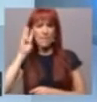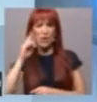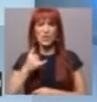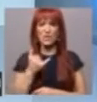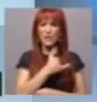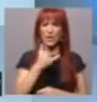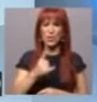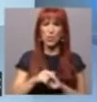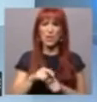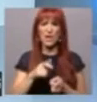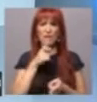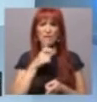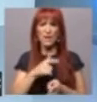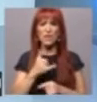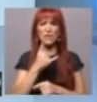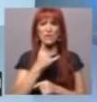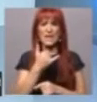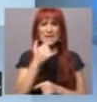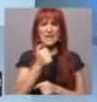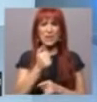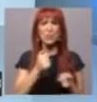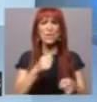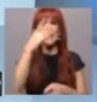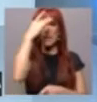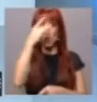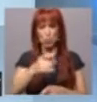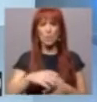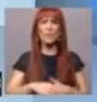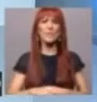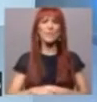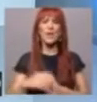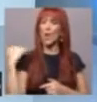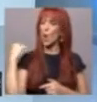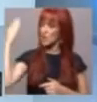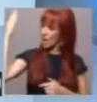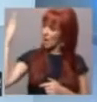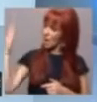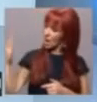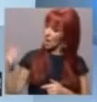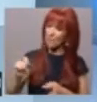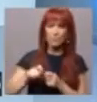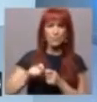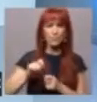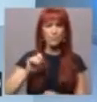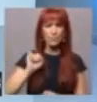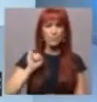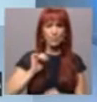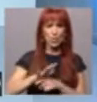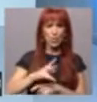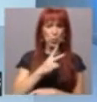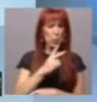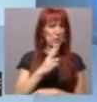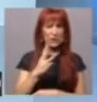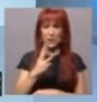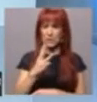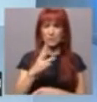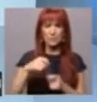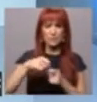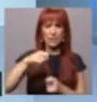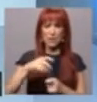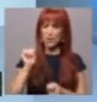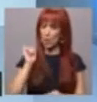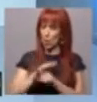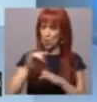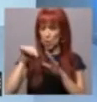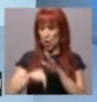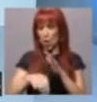22 graus para Faro, 25 graus para Setúbal. Na costa ocidental as ondas serão de noroeste com 2 a 3 metros e na costa